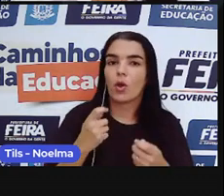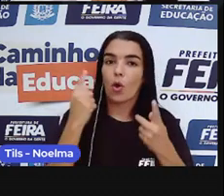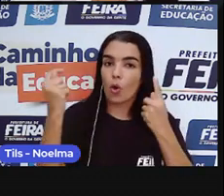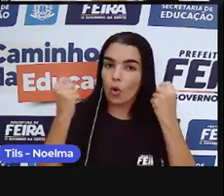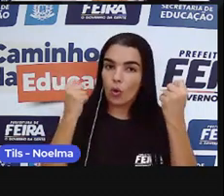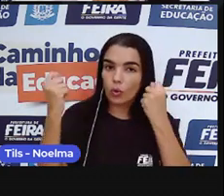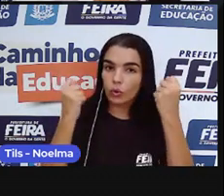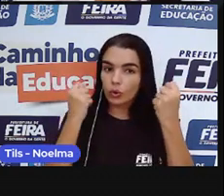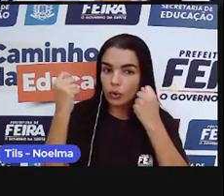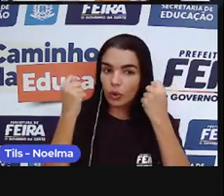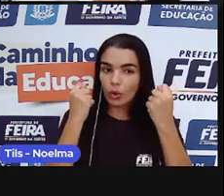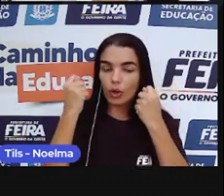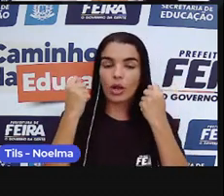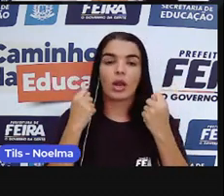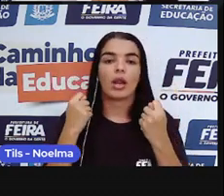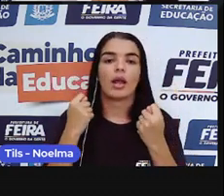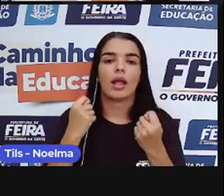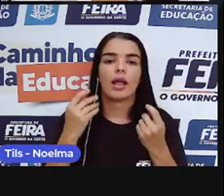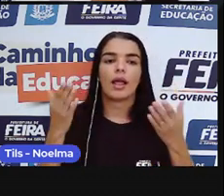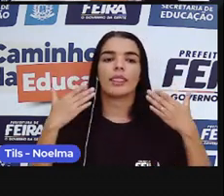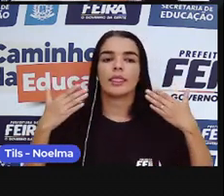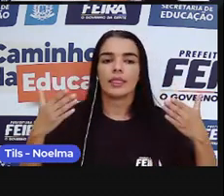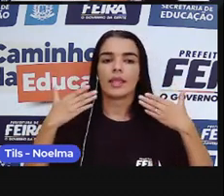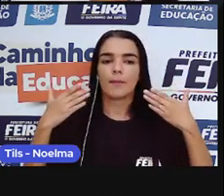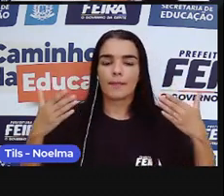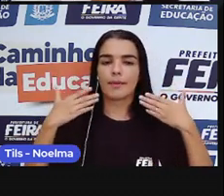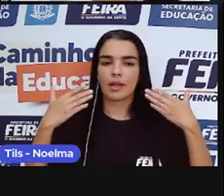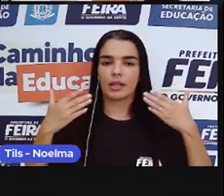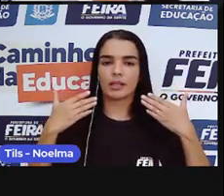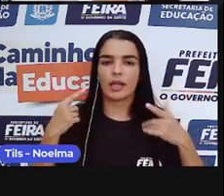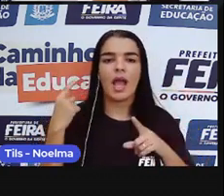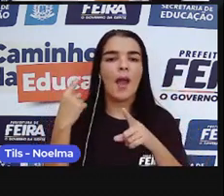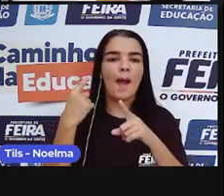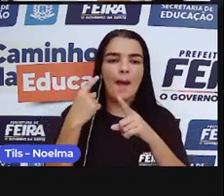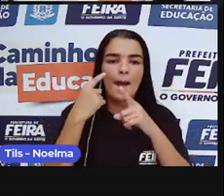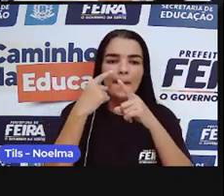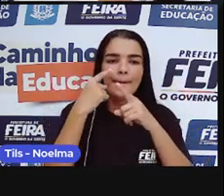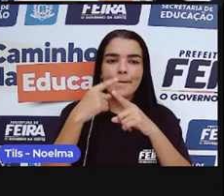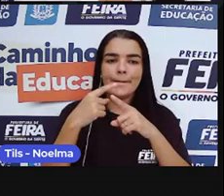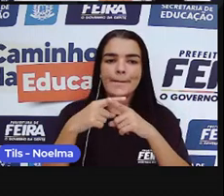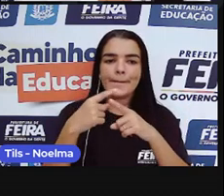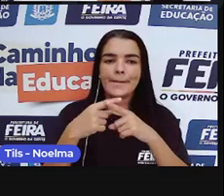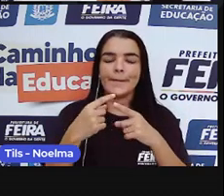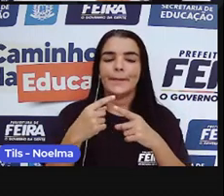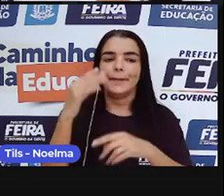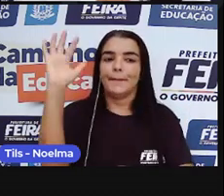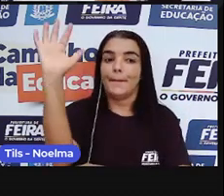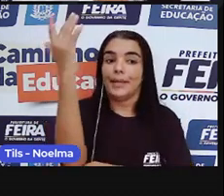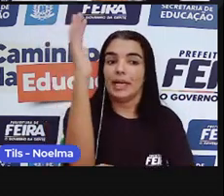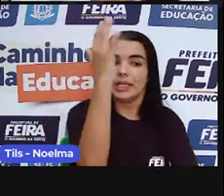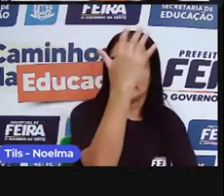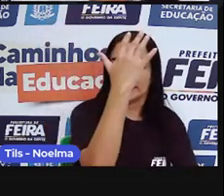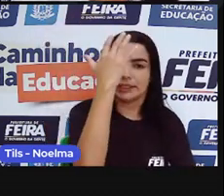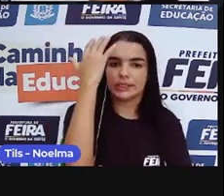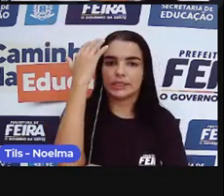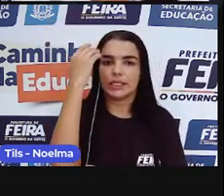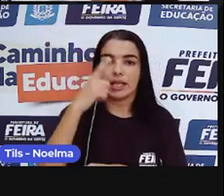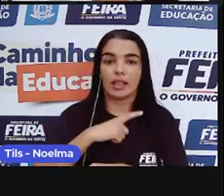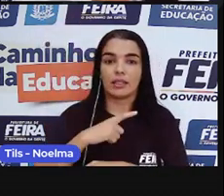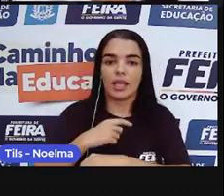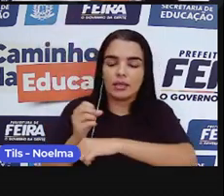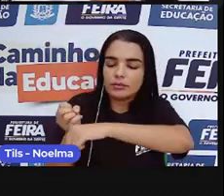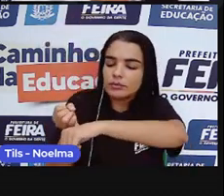controlar aí para a temperatura. Por quê, Pro? Porque as plantas, elas transpiram. Se